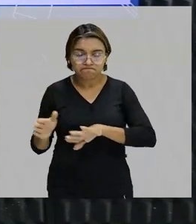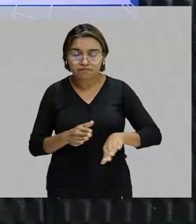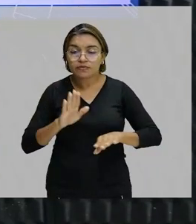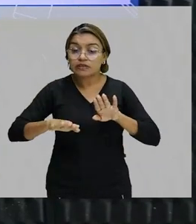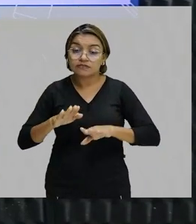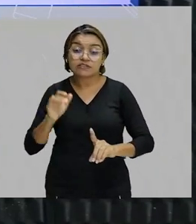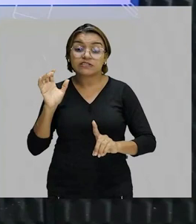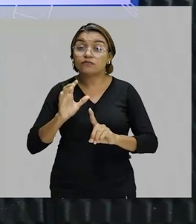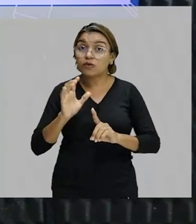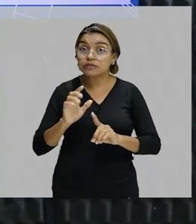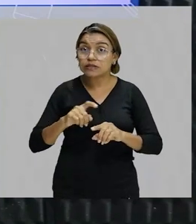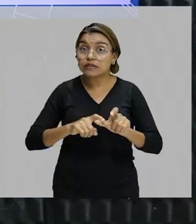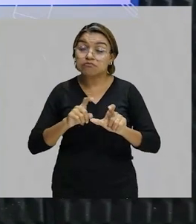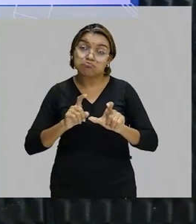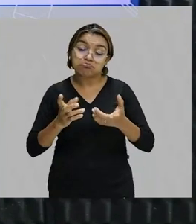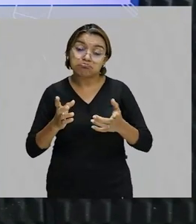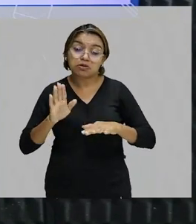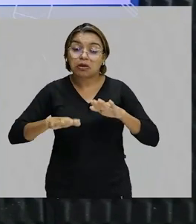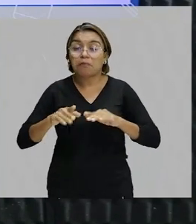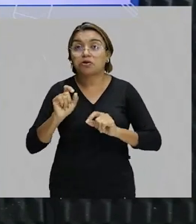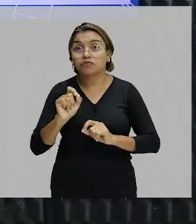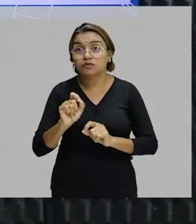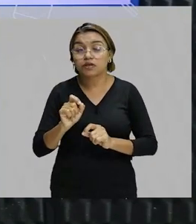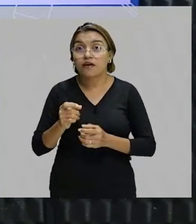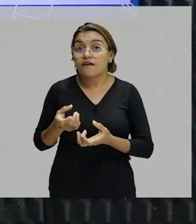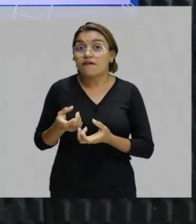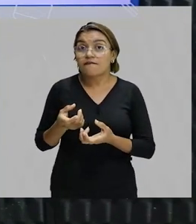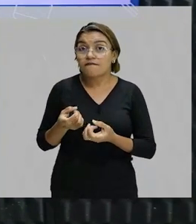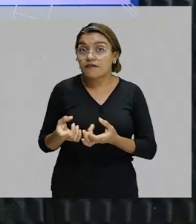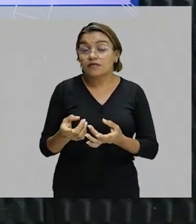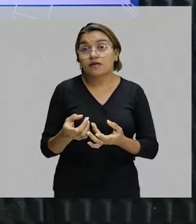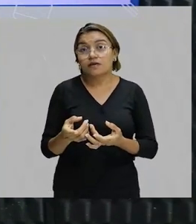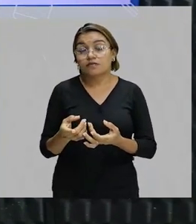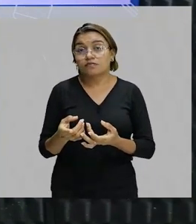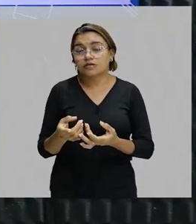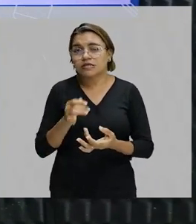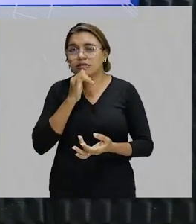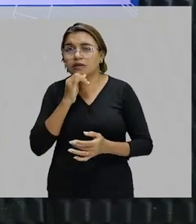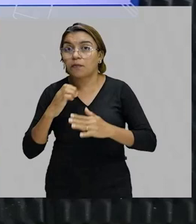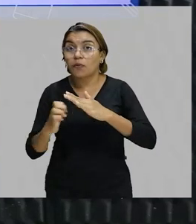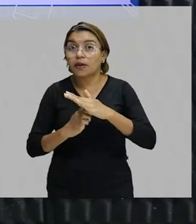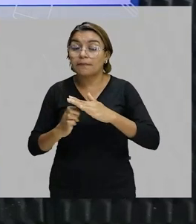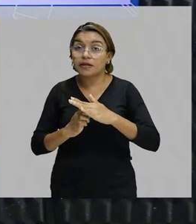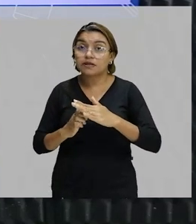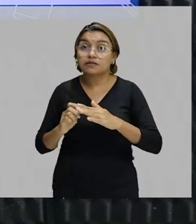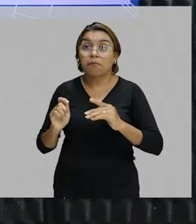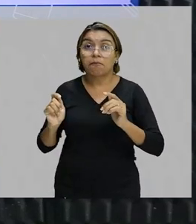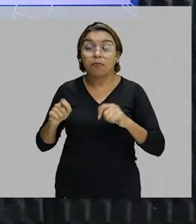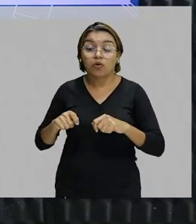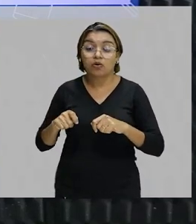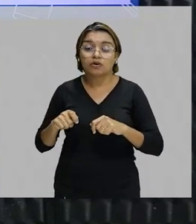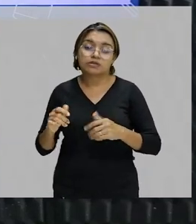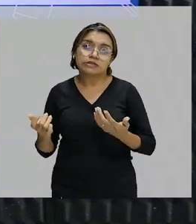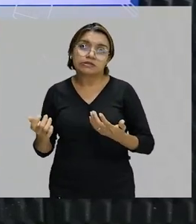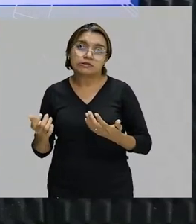tá importando Você pode levar a falência muitas empresas nacionais tá dependendo do tipo de produto que entra no Mercado